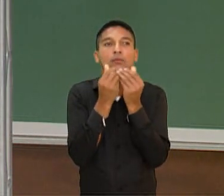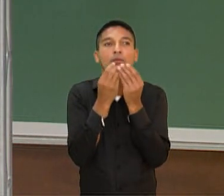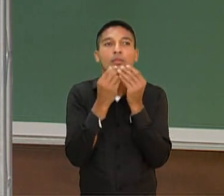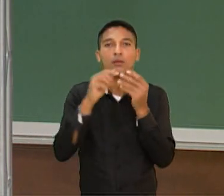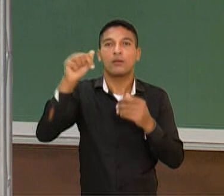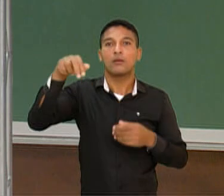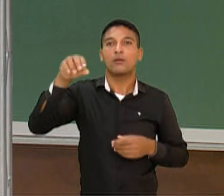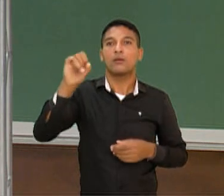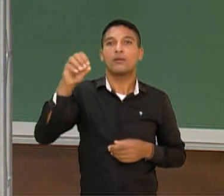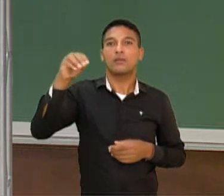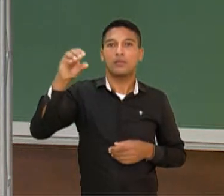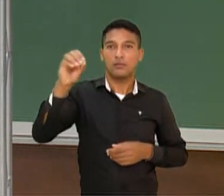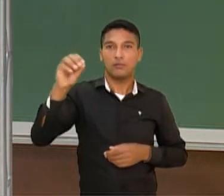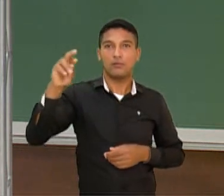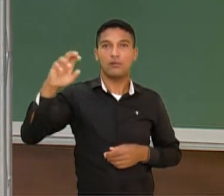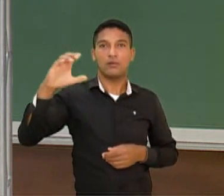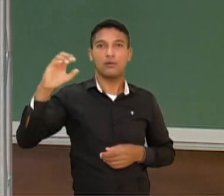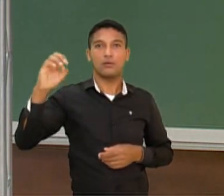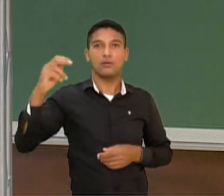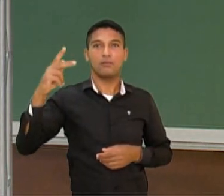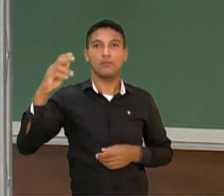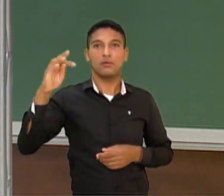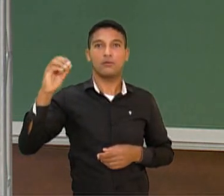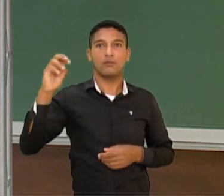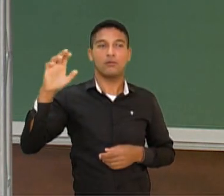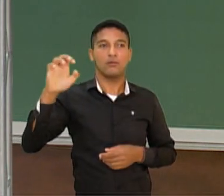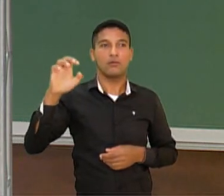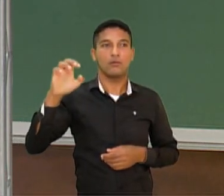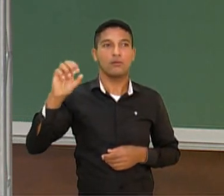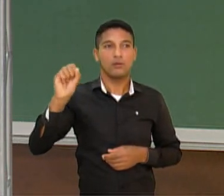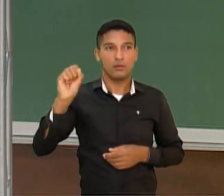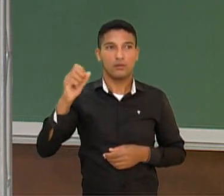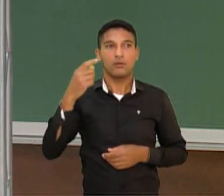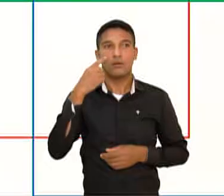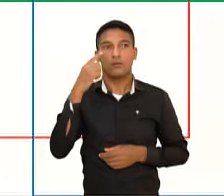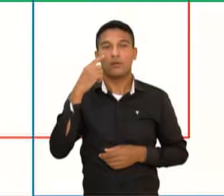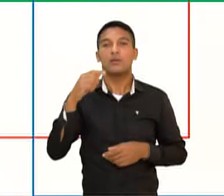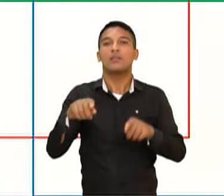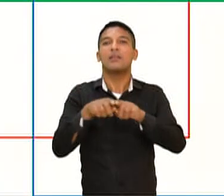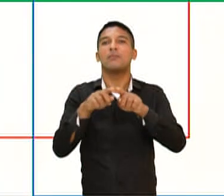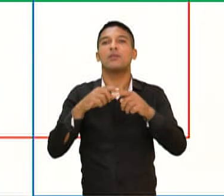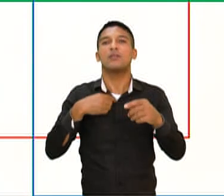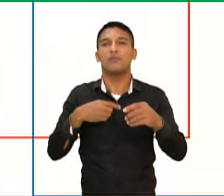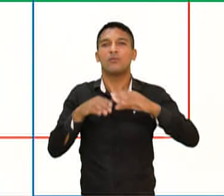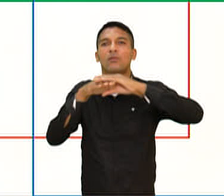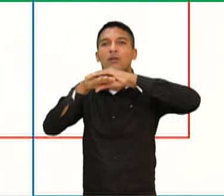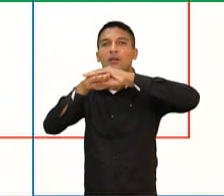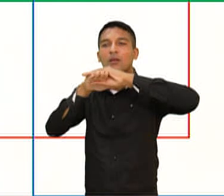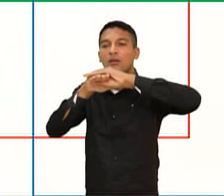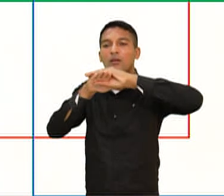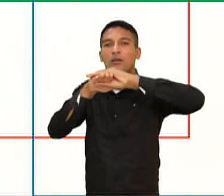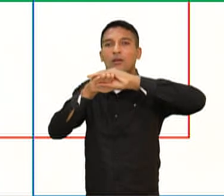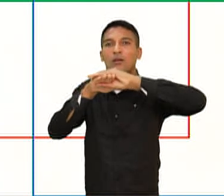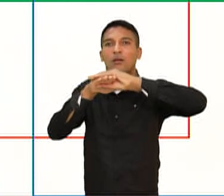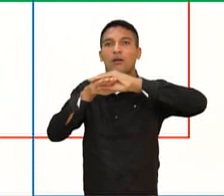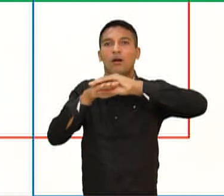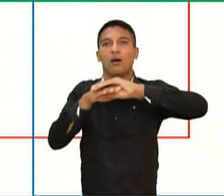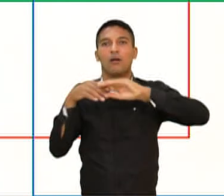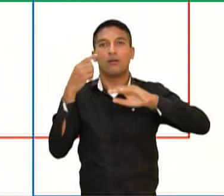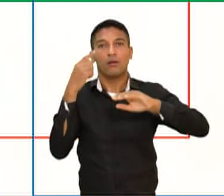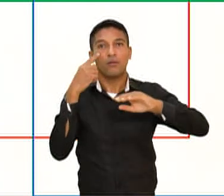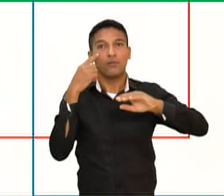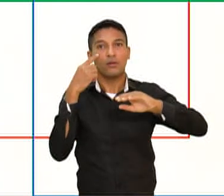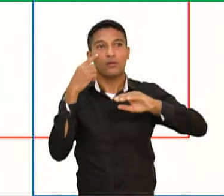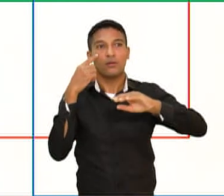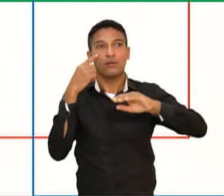químicos, e nós temos principalmente os botões gustativos. Tá? Então, aqui eu estou aproximando. Então,